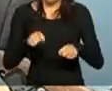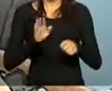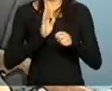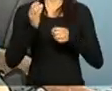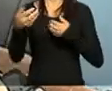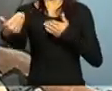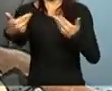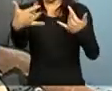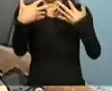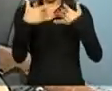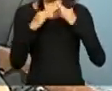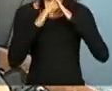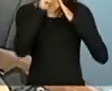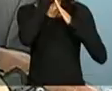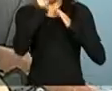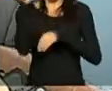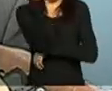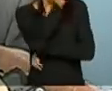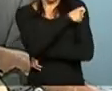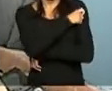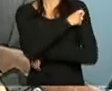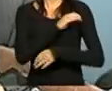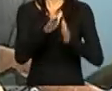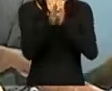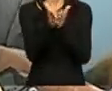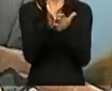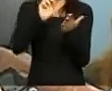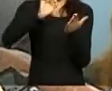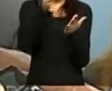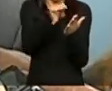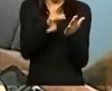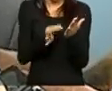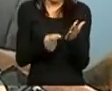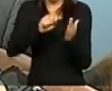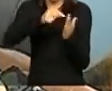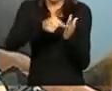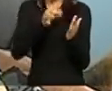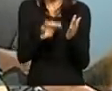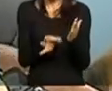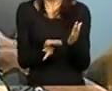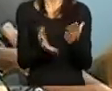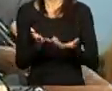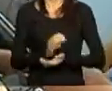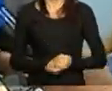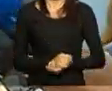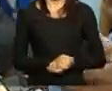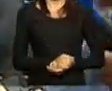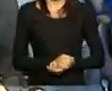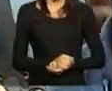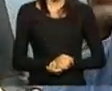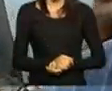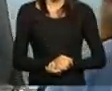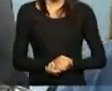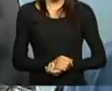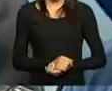atualização da sua carteira e se vacinar contra pólio a paralisia infantil e contra o sarampo